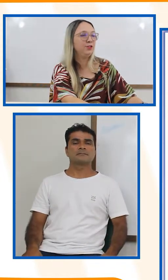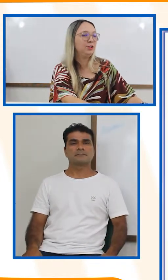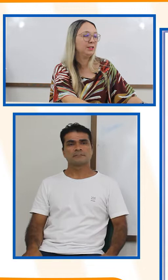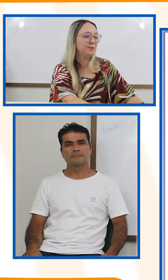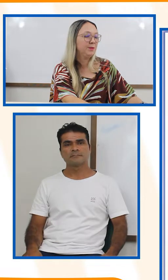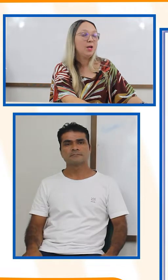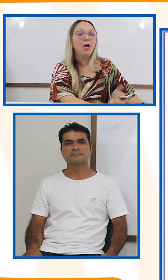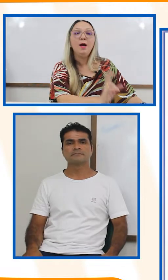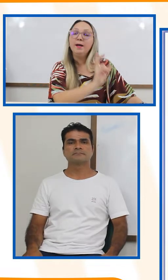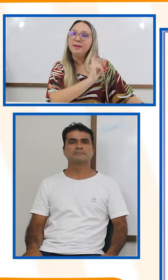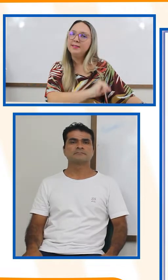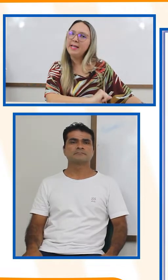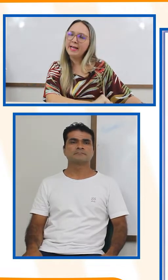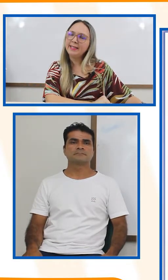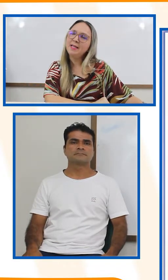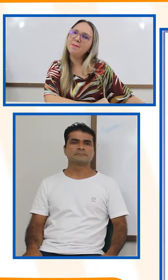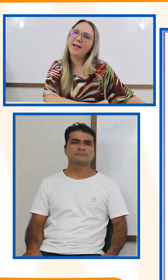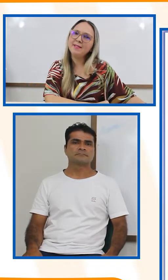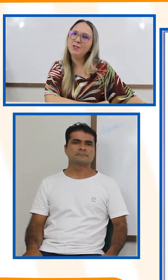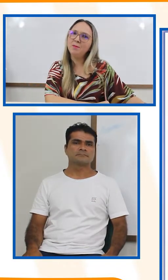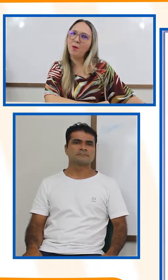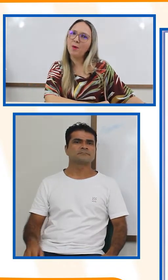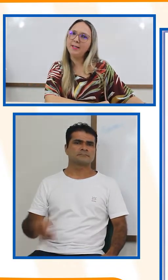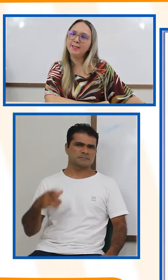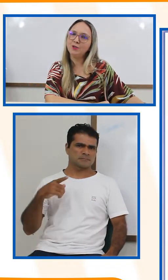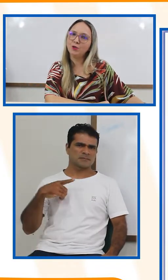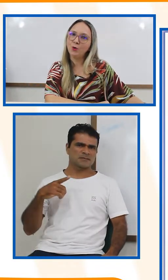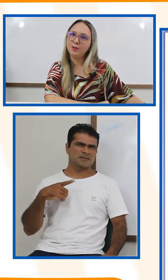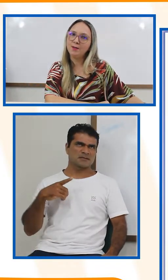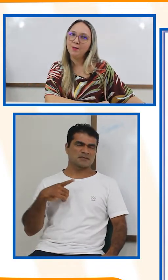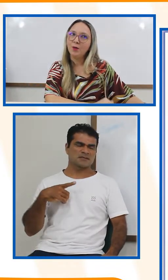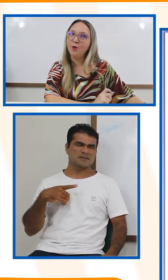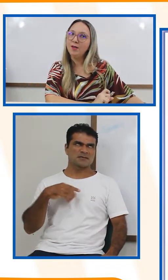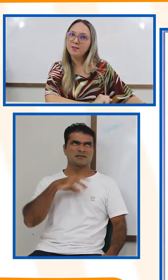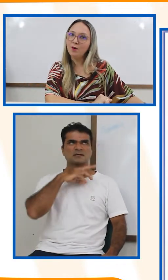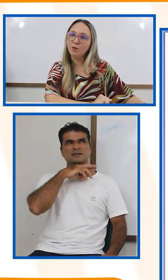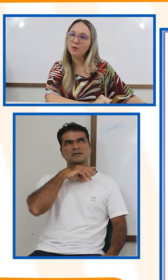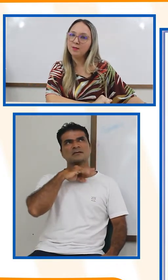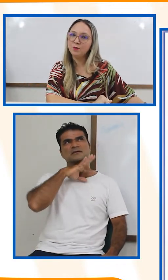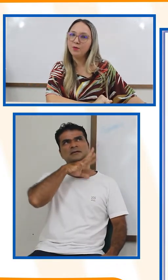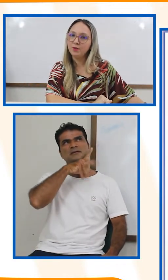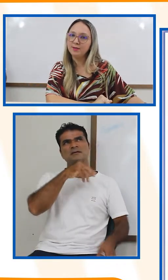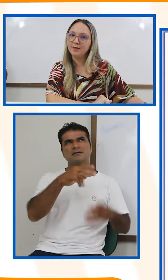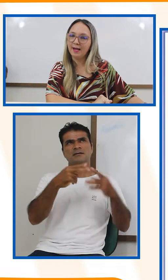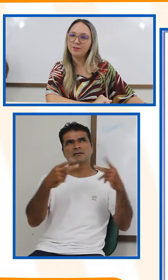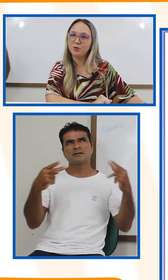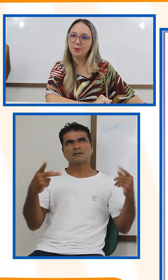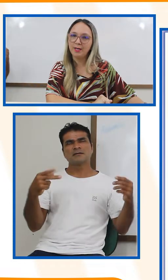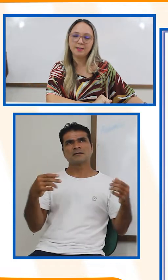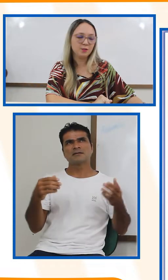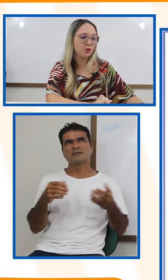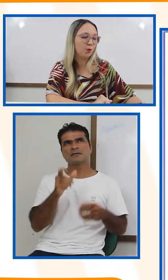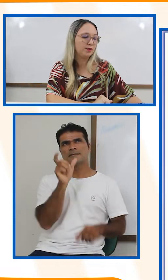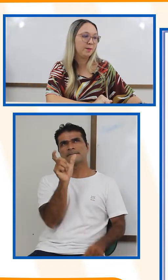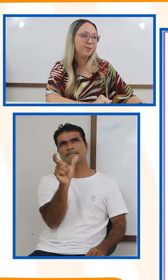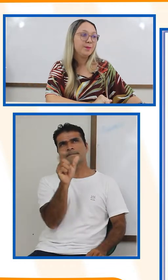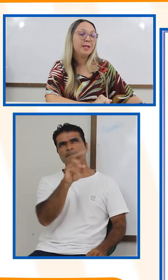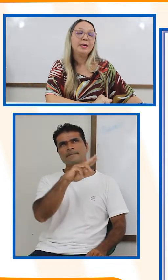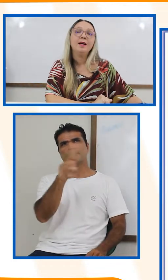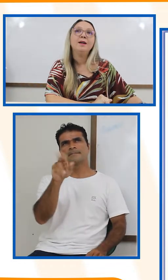na Caatinga. Será que tem mais animal com a letra J? Olha só quantas curiosidades sobre a letra